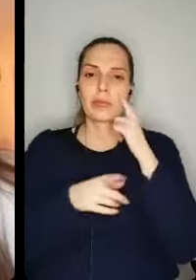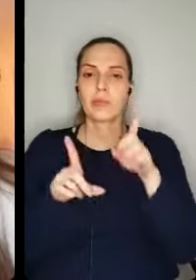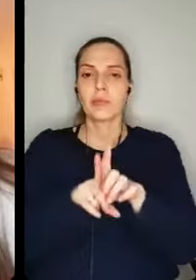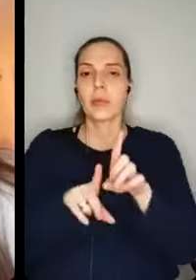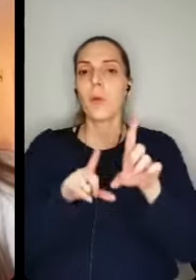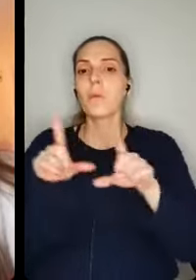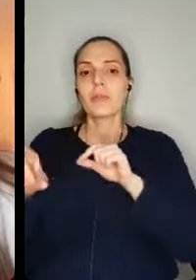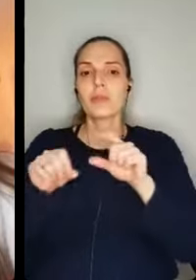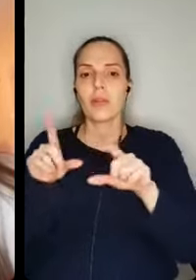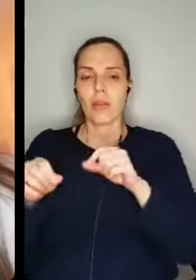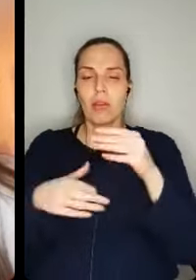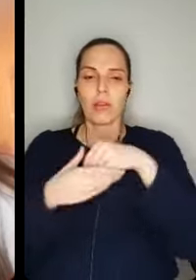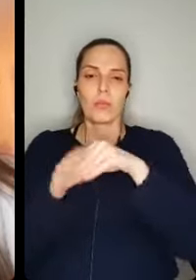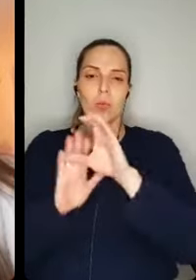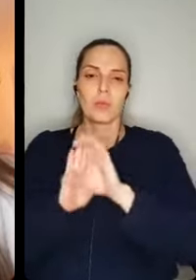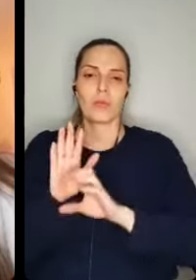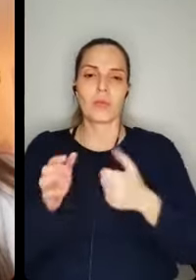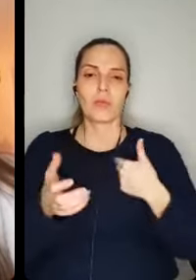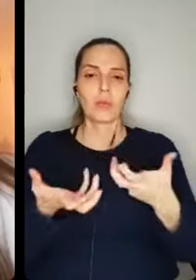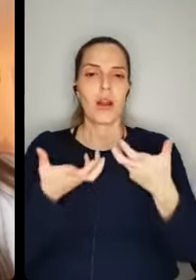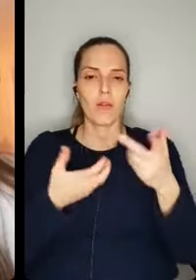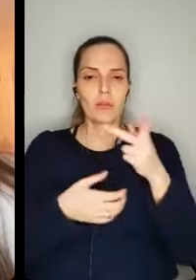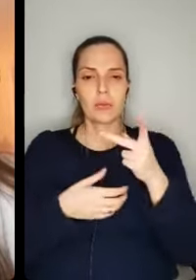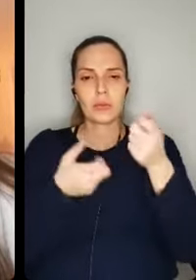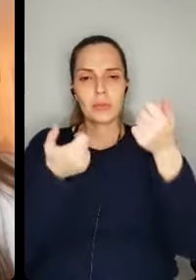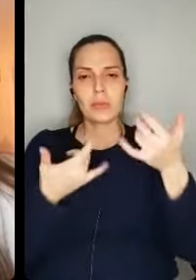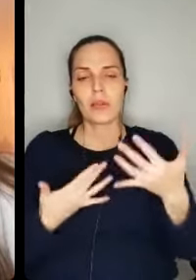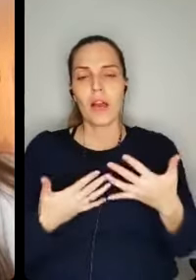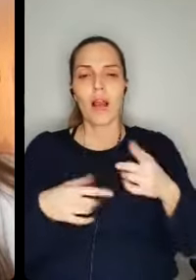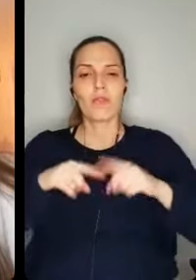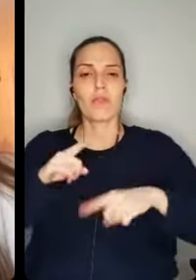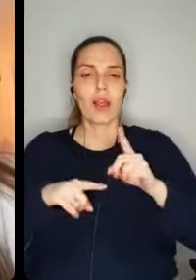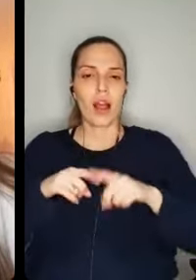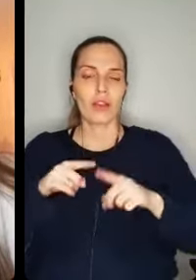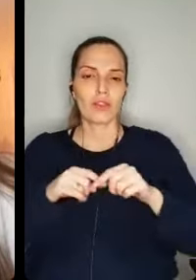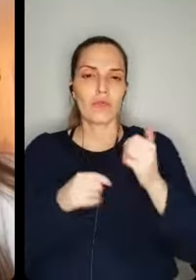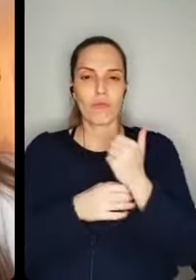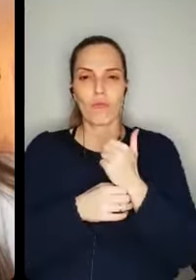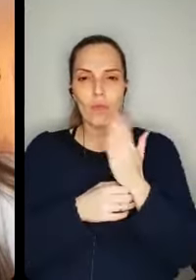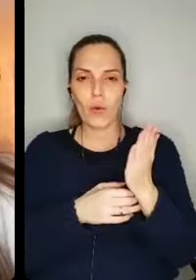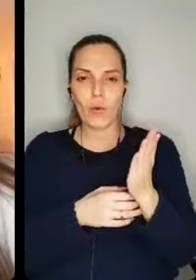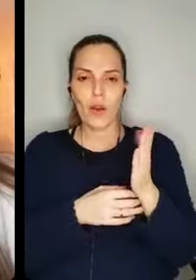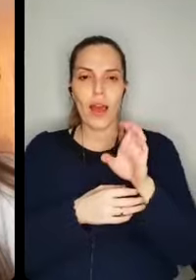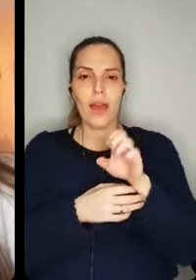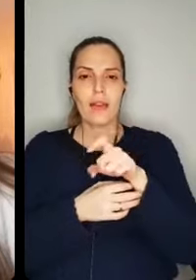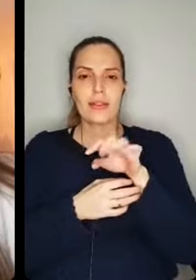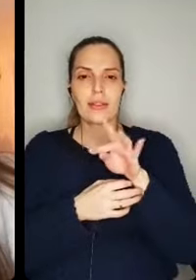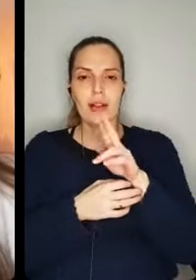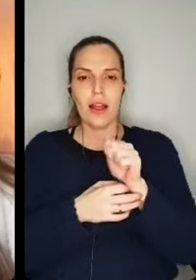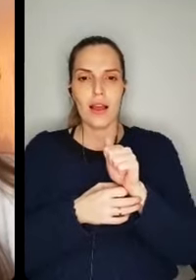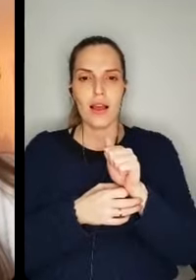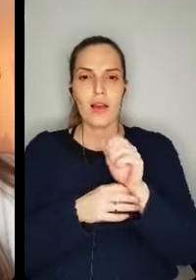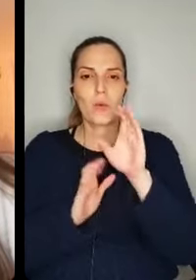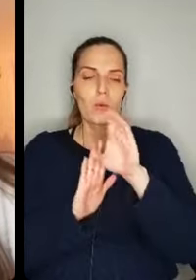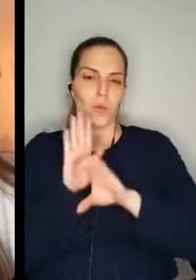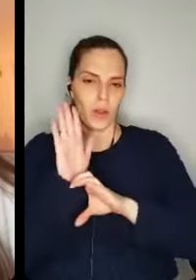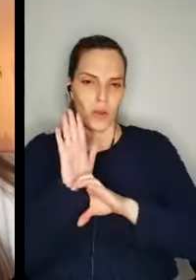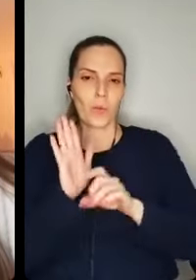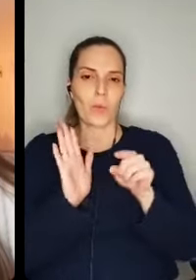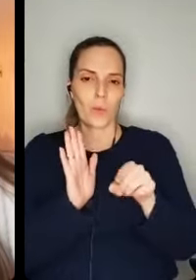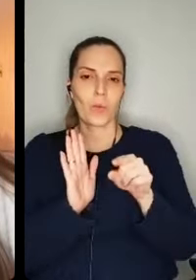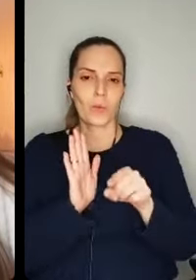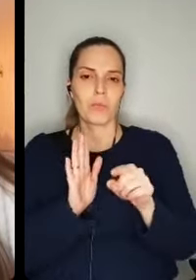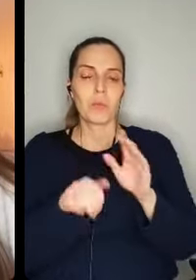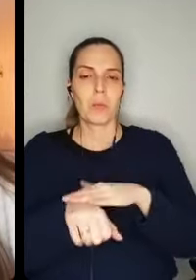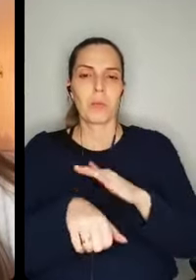Eu queria saber um pouco de vocês, que atividades extracurriculares vocês tiveram contato enquanto vocês estão participando do curso, assim, que opções a